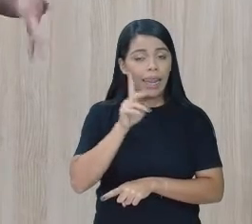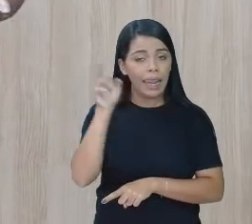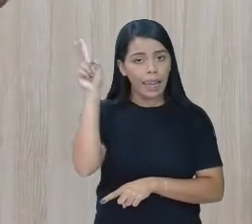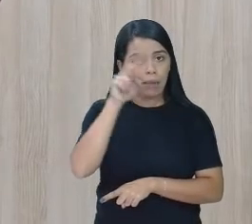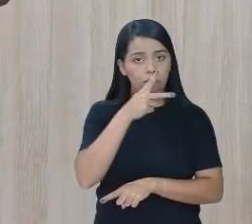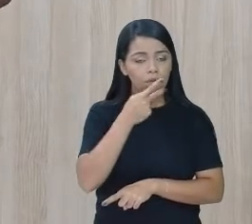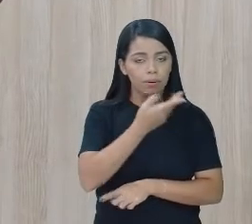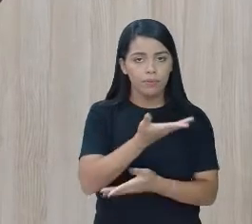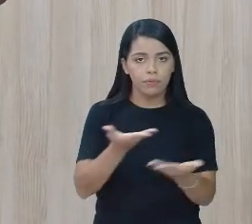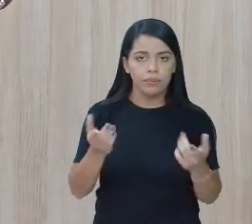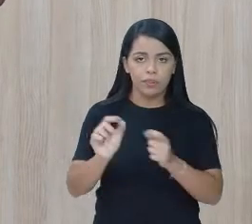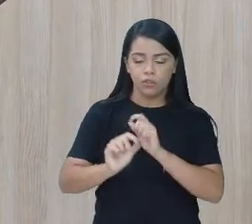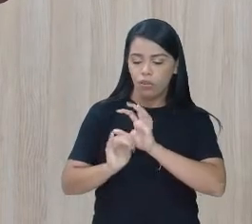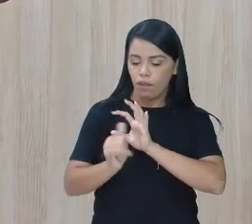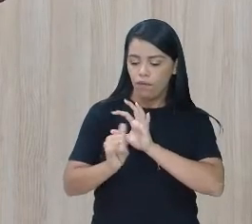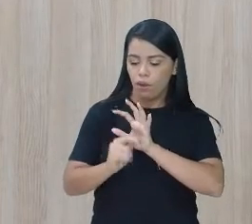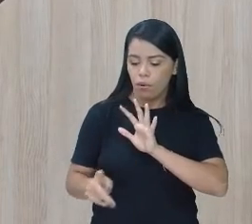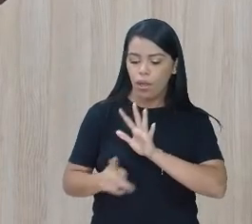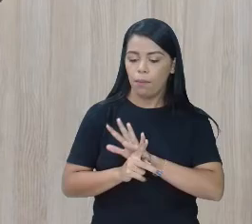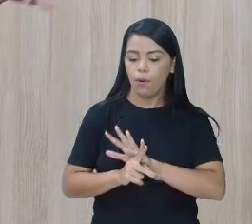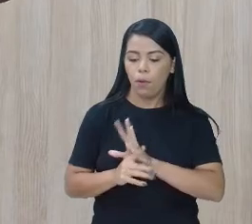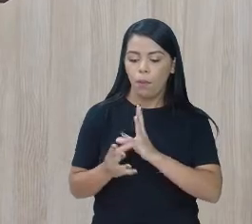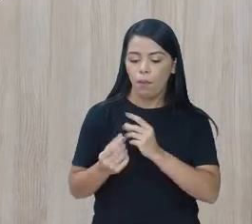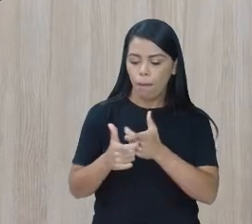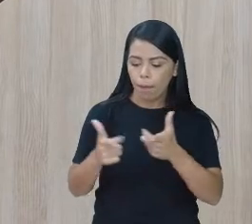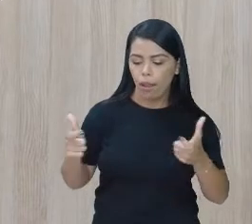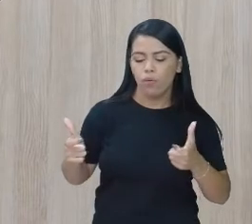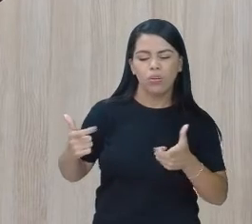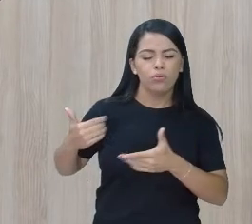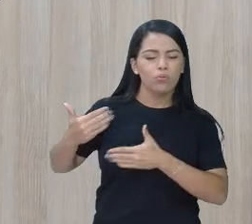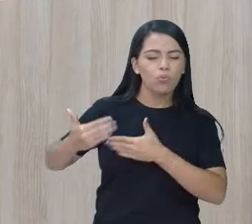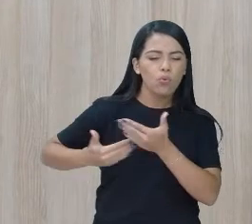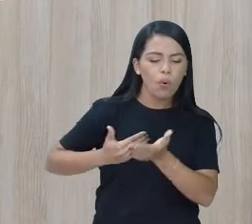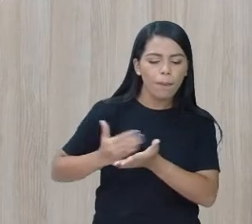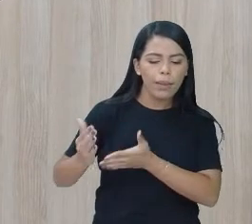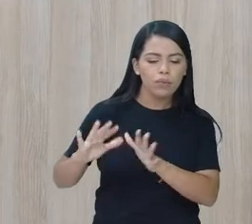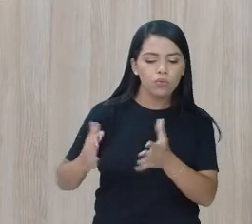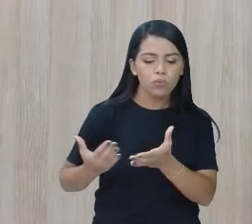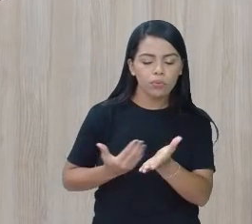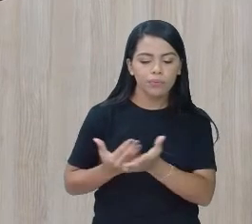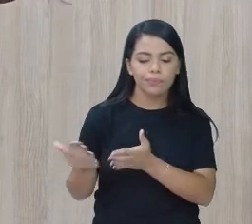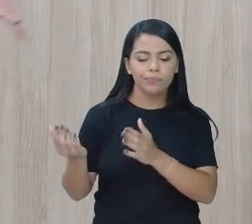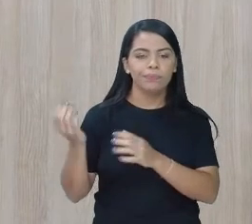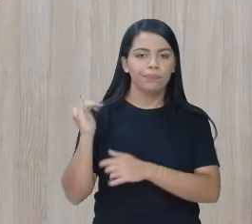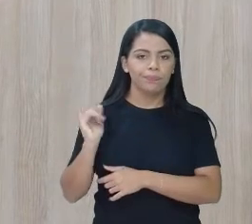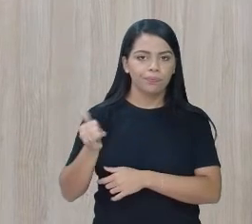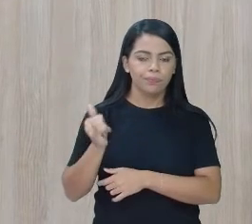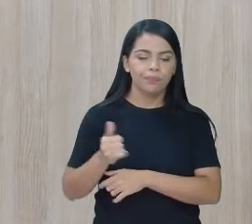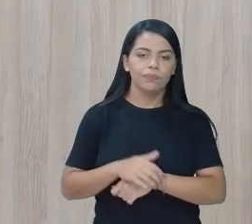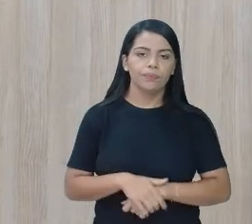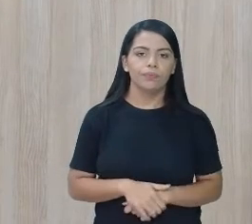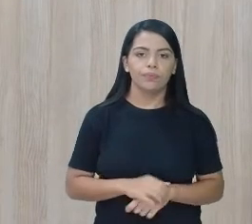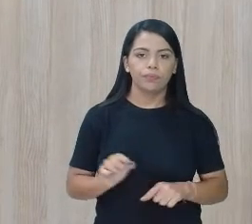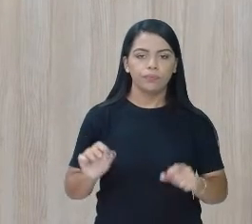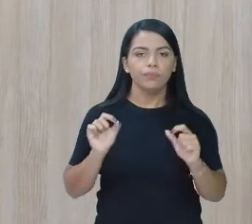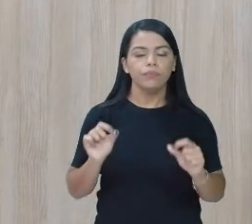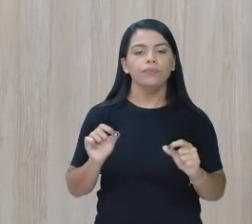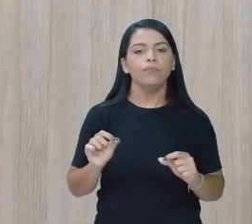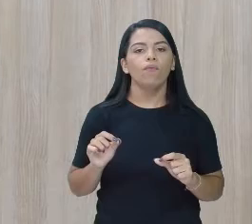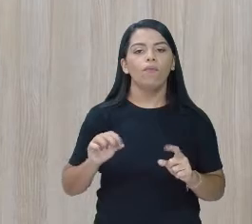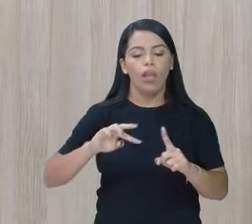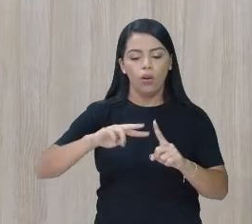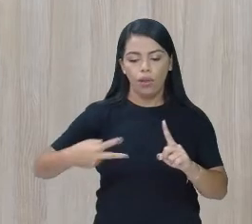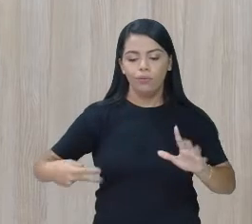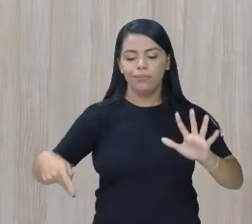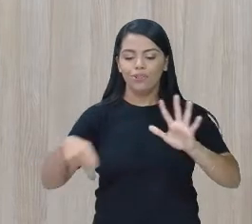vocês que as fábulas são majoritariamente no comecinho de quando ela começou a ser contada, era um